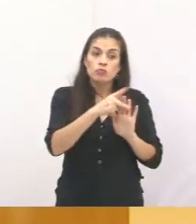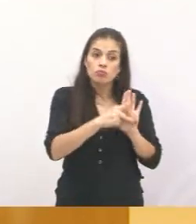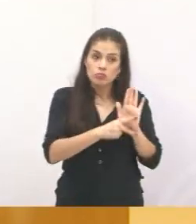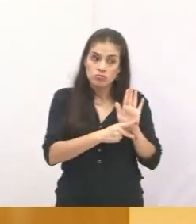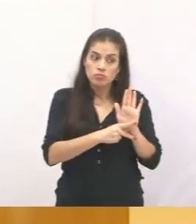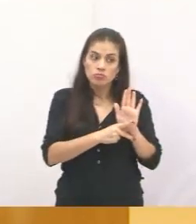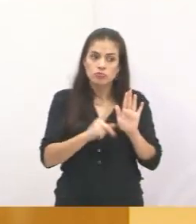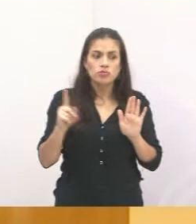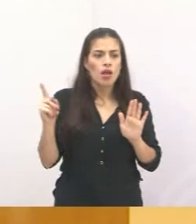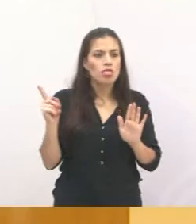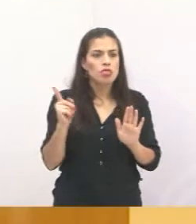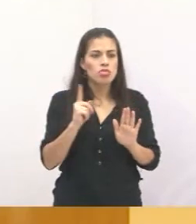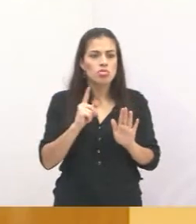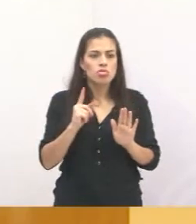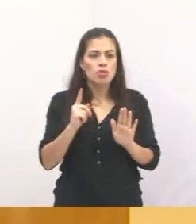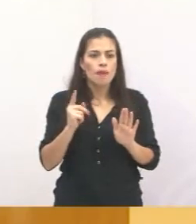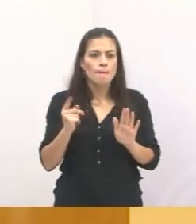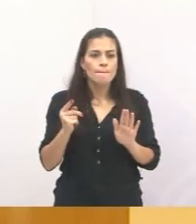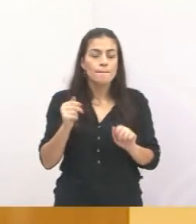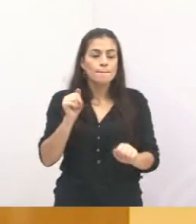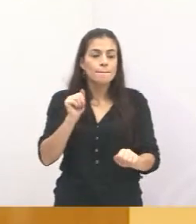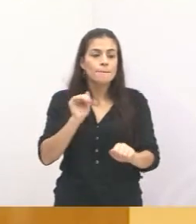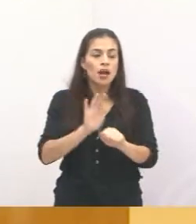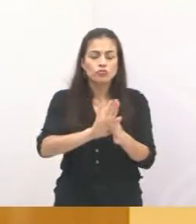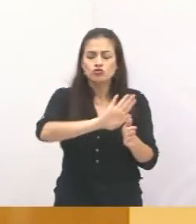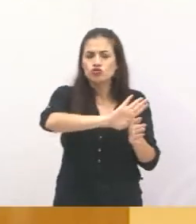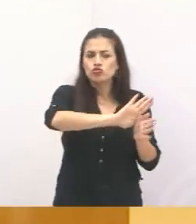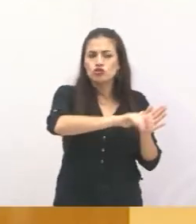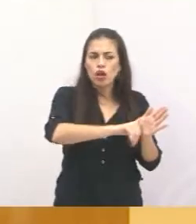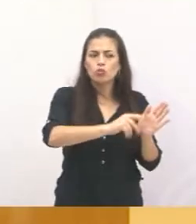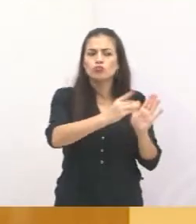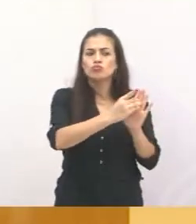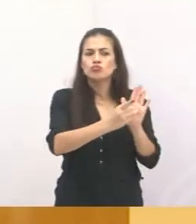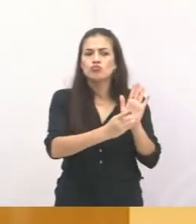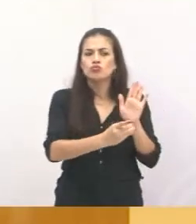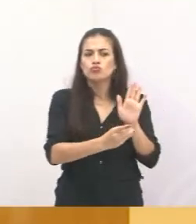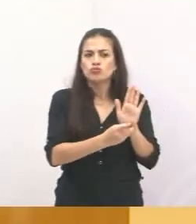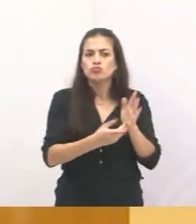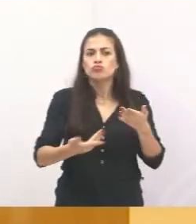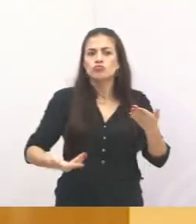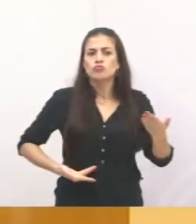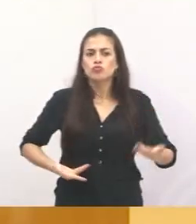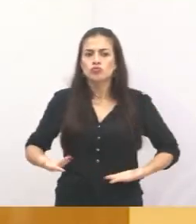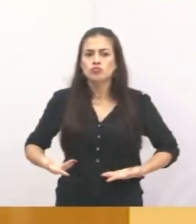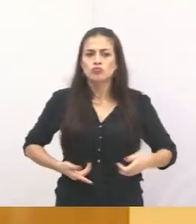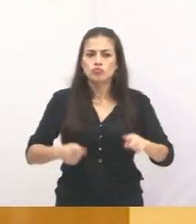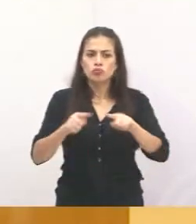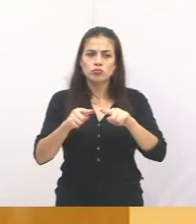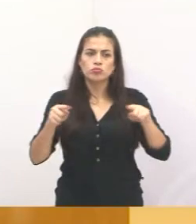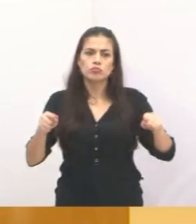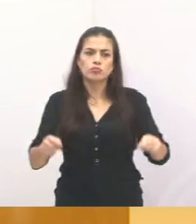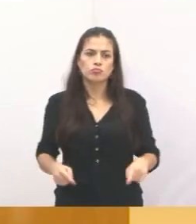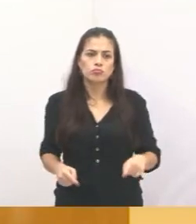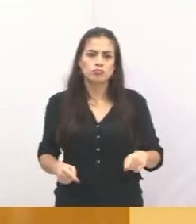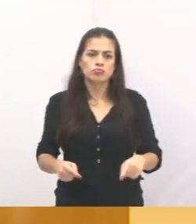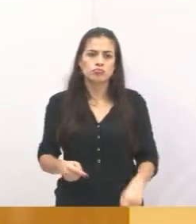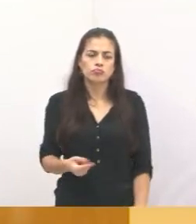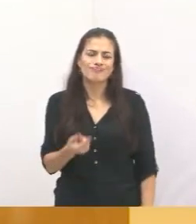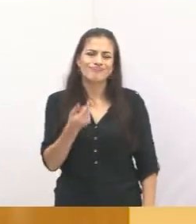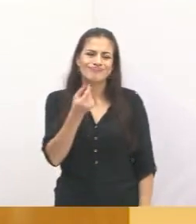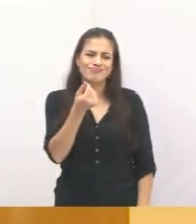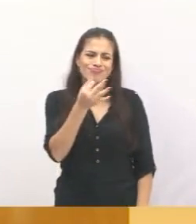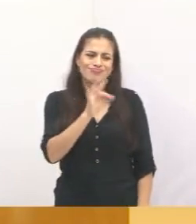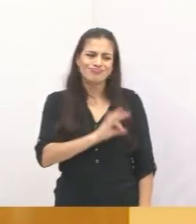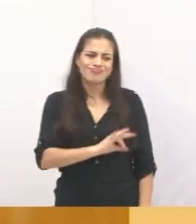vai atingir os direitos dos servidores públicos que ganham tão pouco na nossa cidade, servidores públicos que ganham em